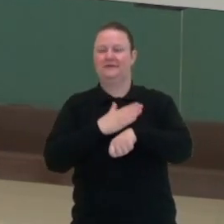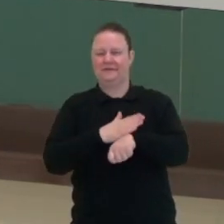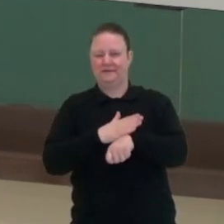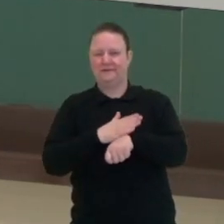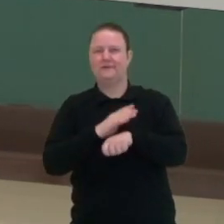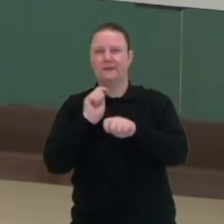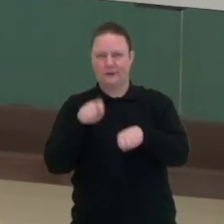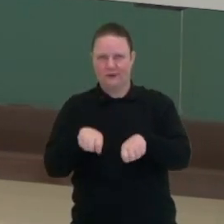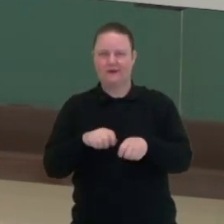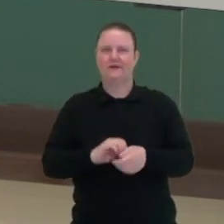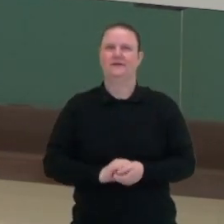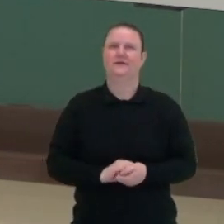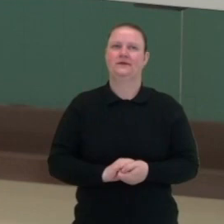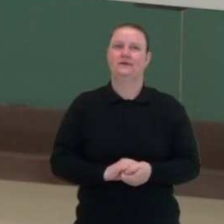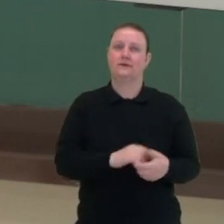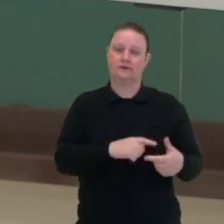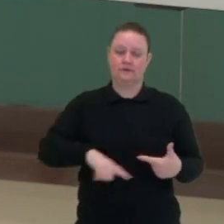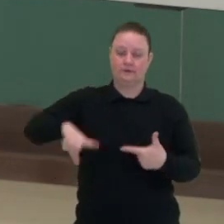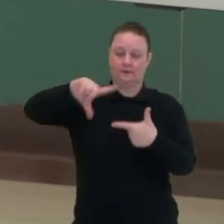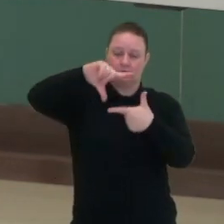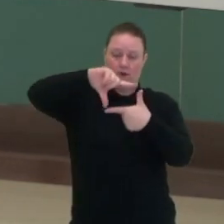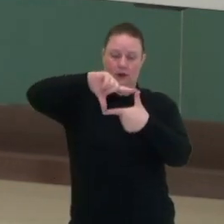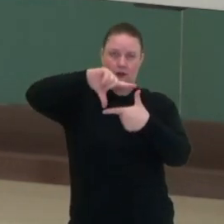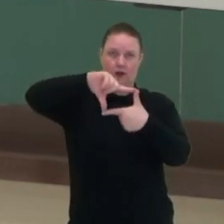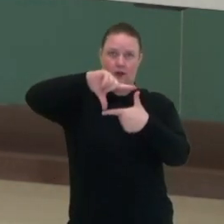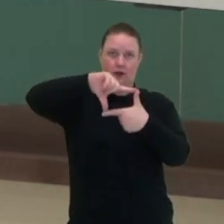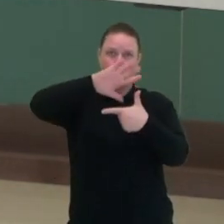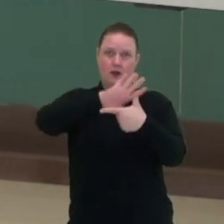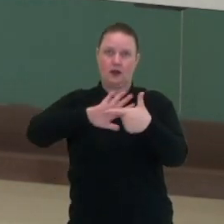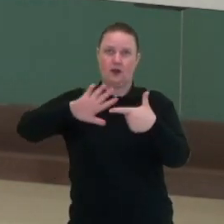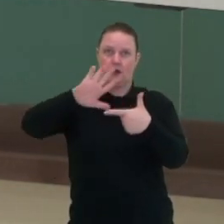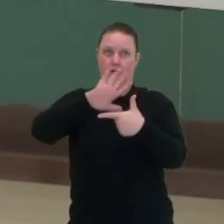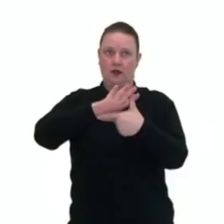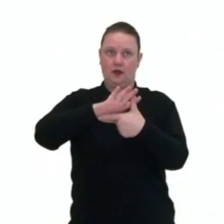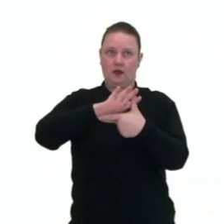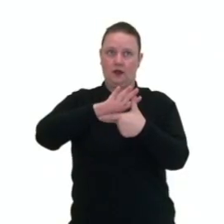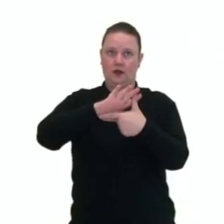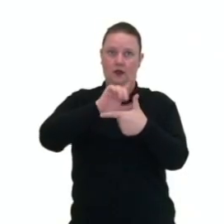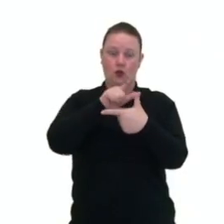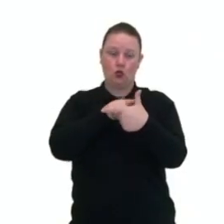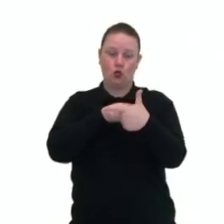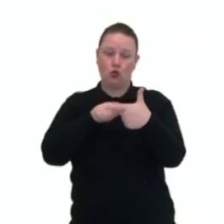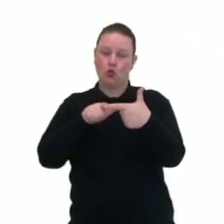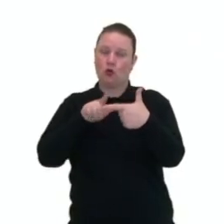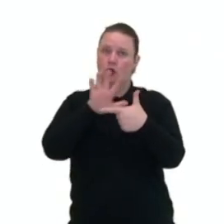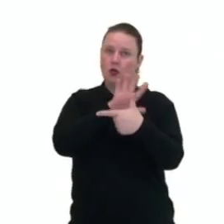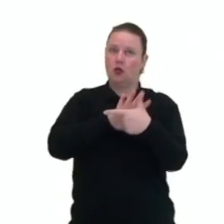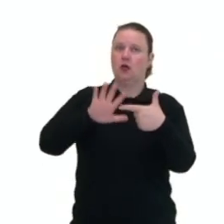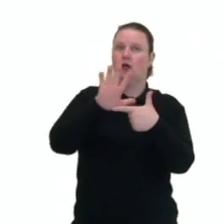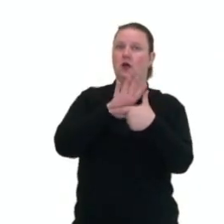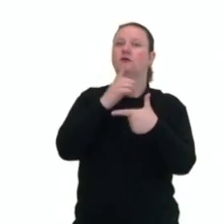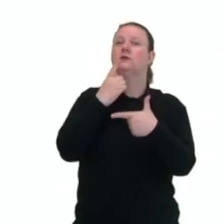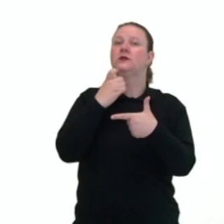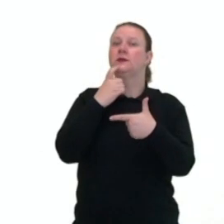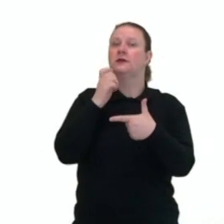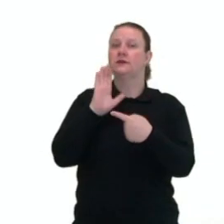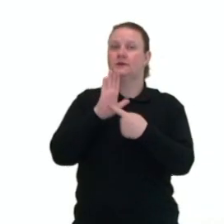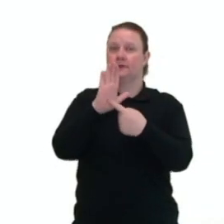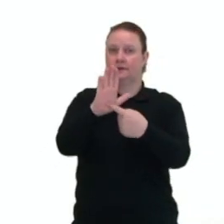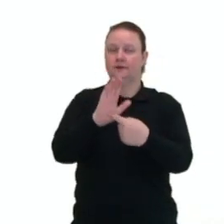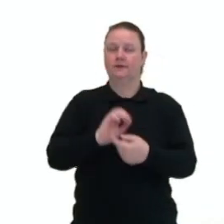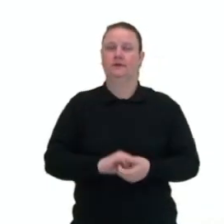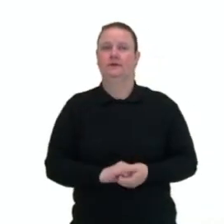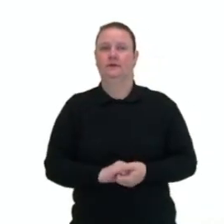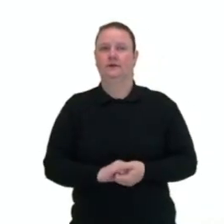calcular a área desse retângulo. A área de superfície é toda essa parte em vermelho aqui, ok? Então,